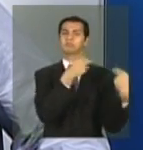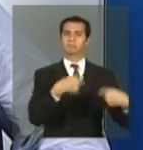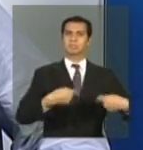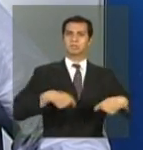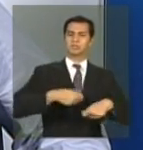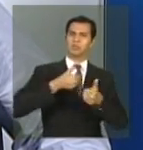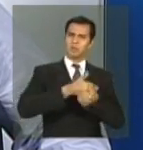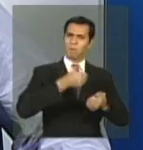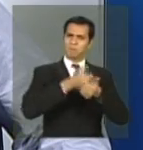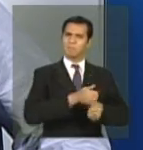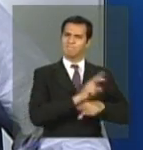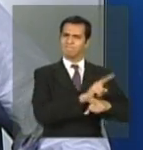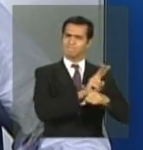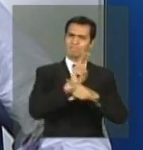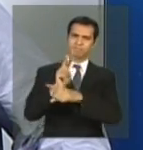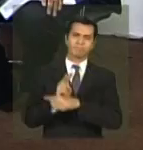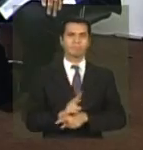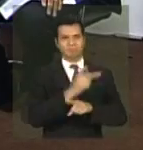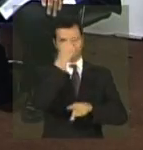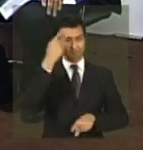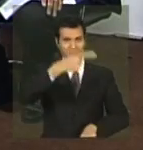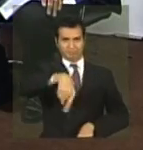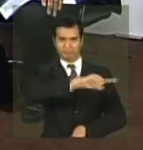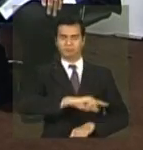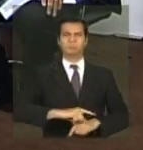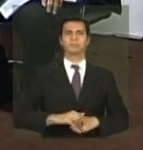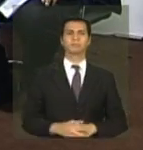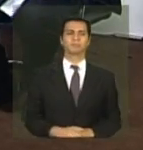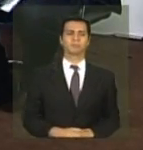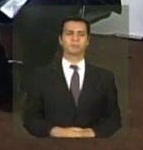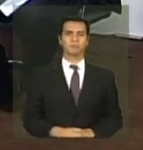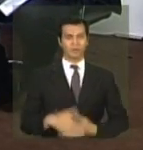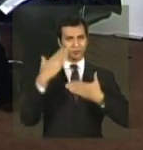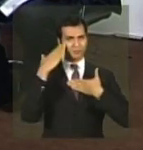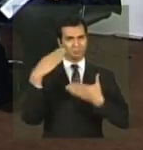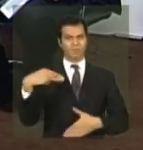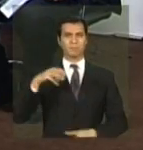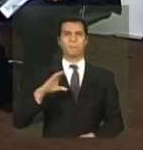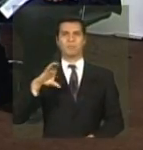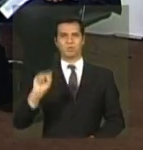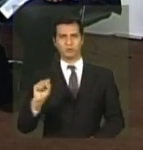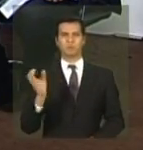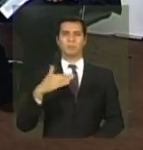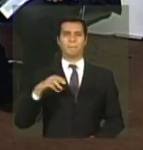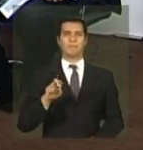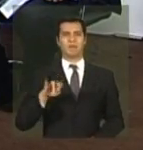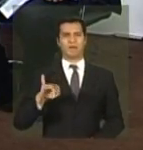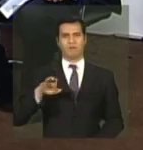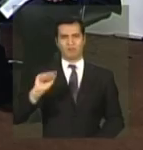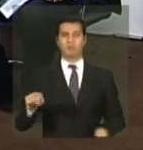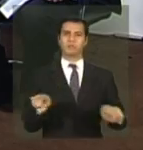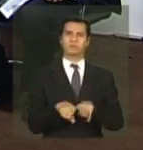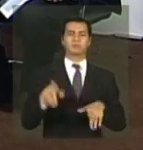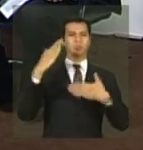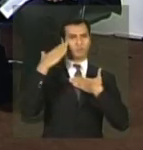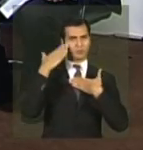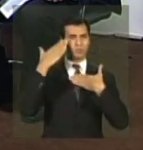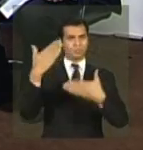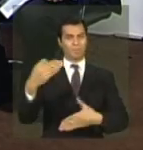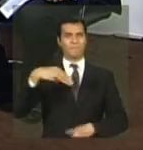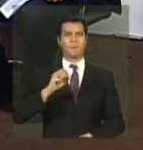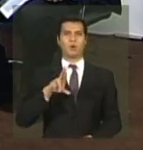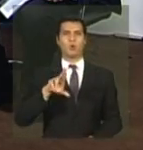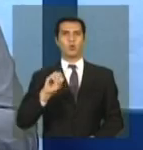mais de perto e pontualmente essas pessoas. Obrigada, Marcos Maia, coordenador-geral de condicionalidades do MDS e o representante do MEC,